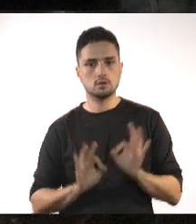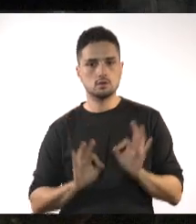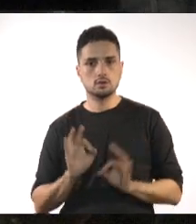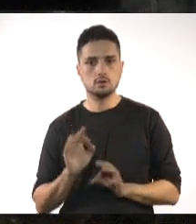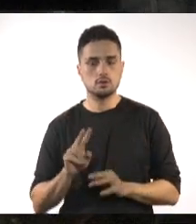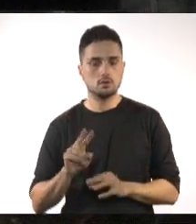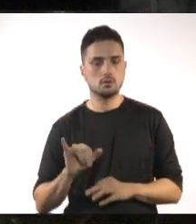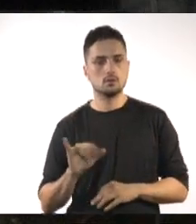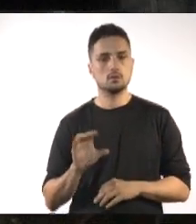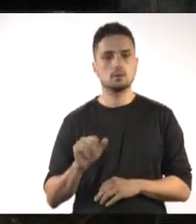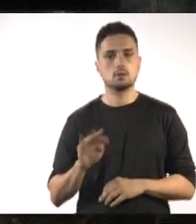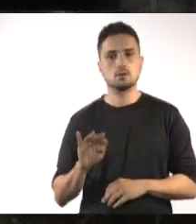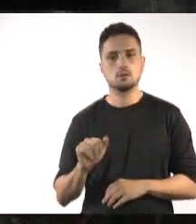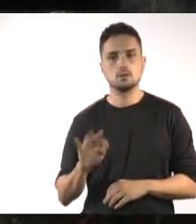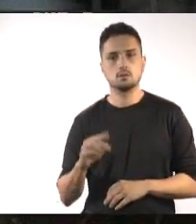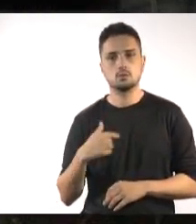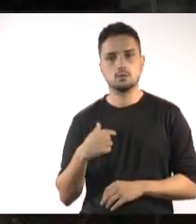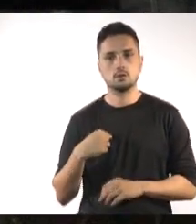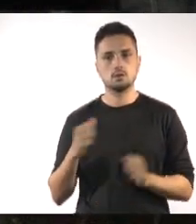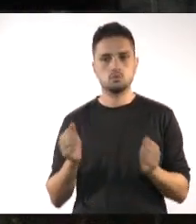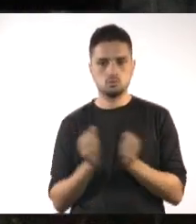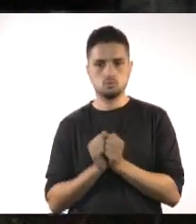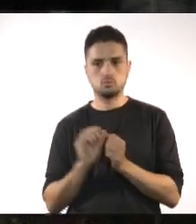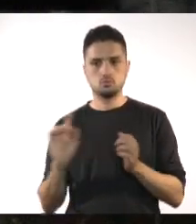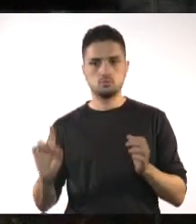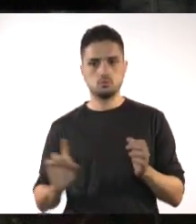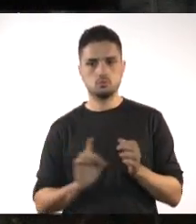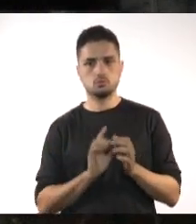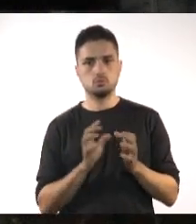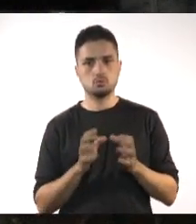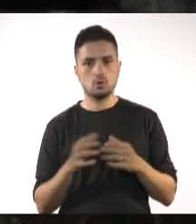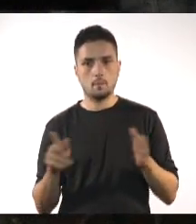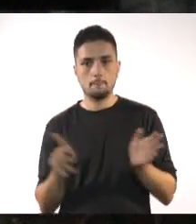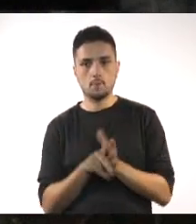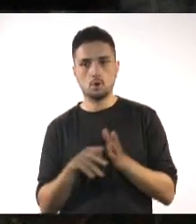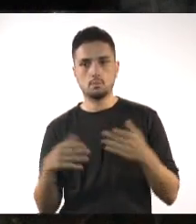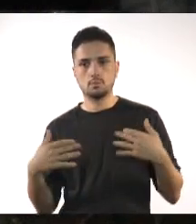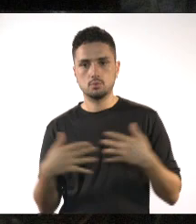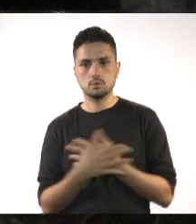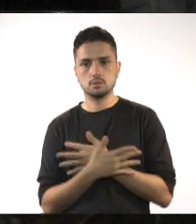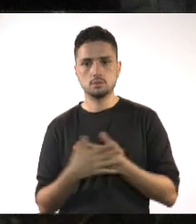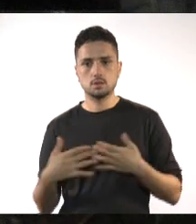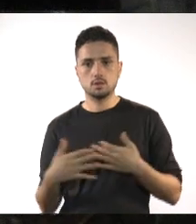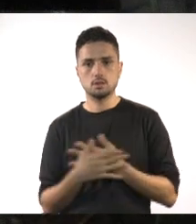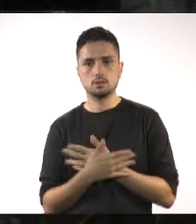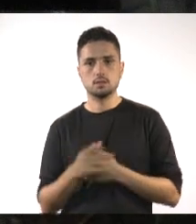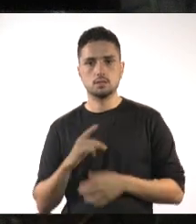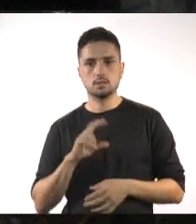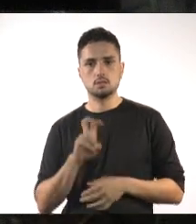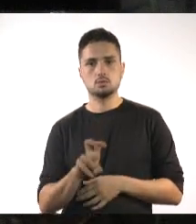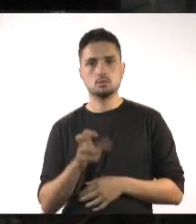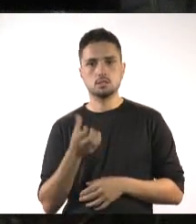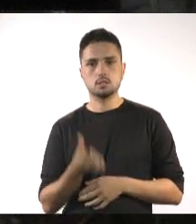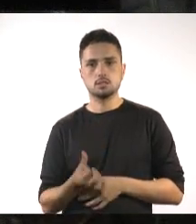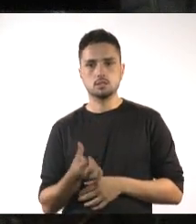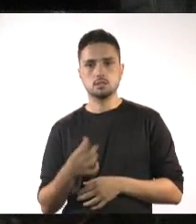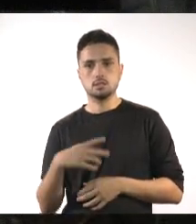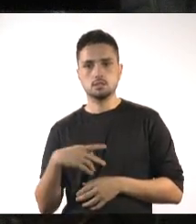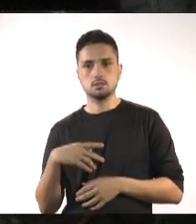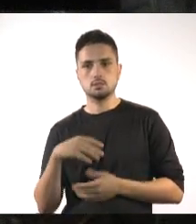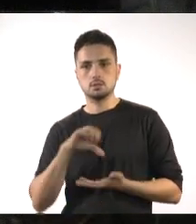vicariatos, na qual eu faço parte, é o Vicariato Suburbano, onde nós temos 56 hoje